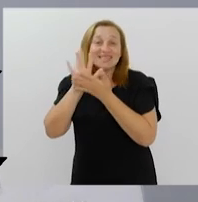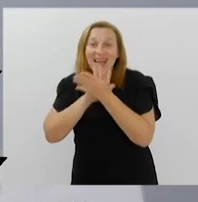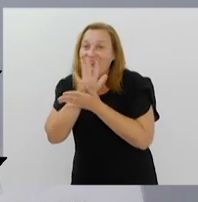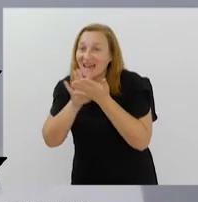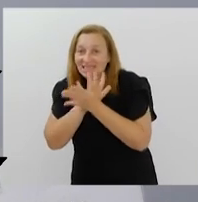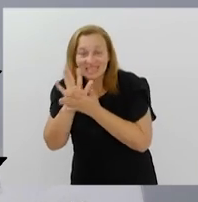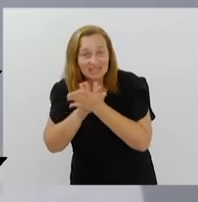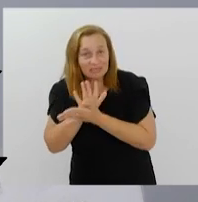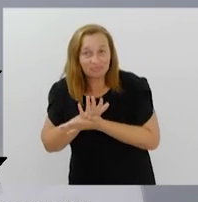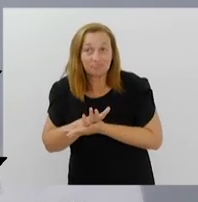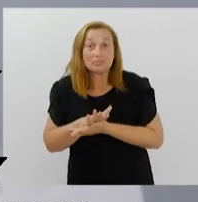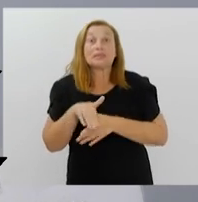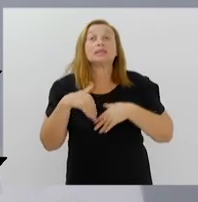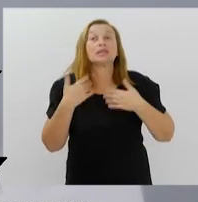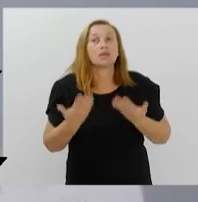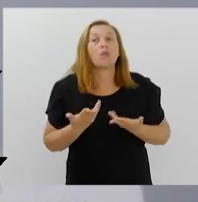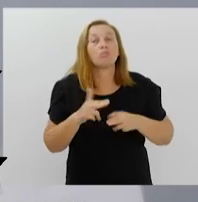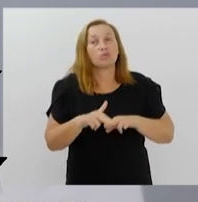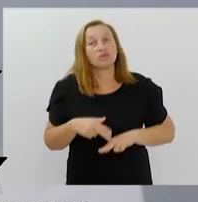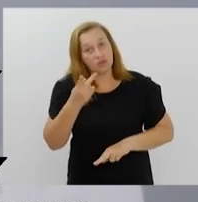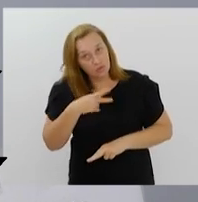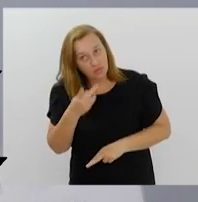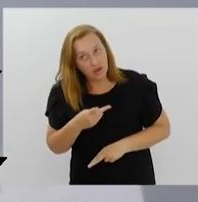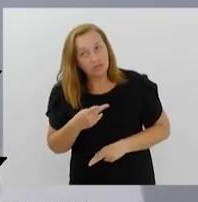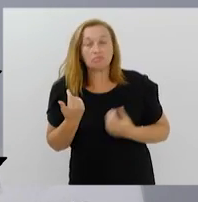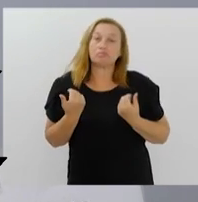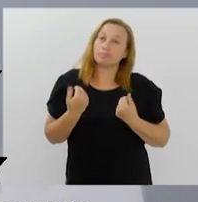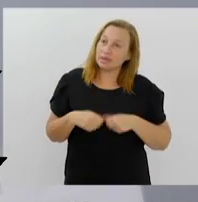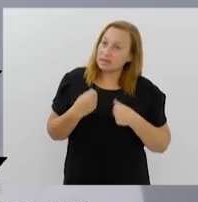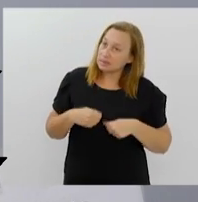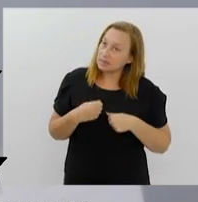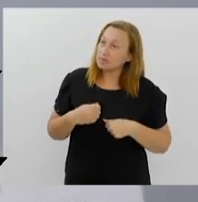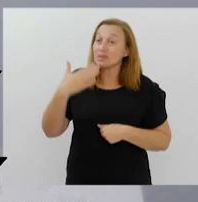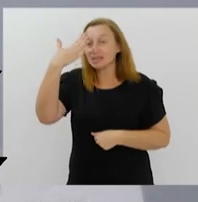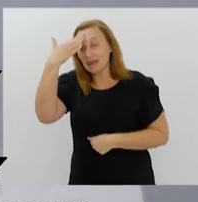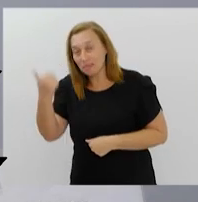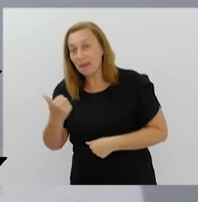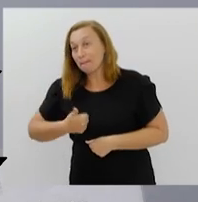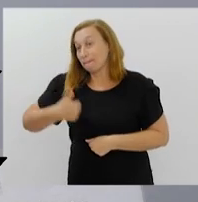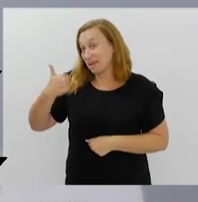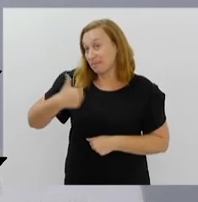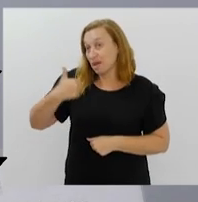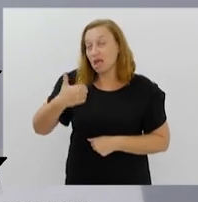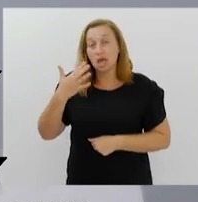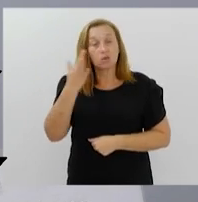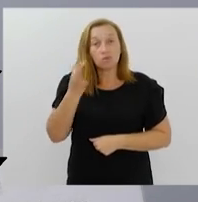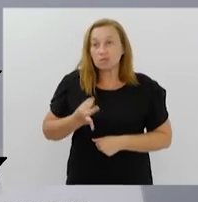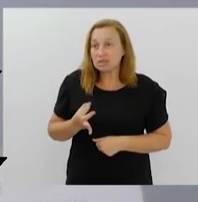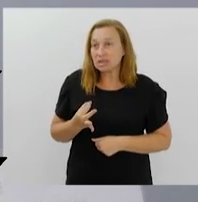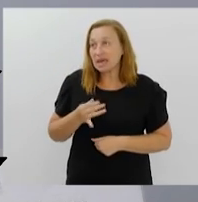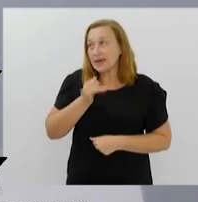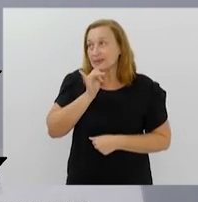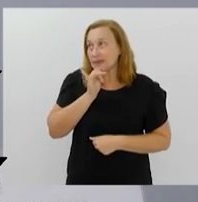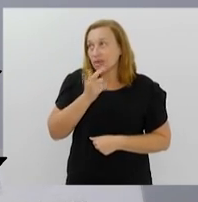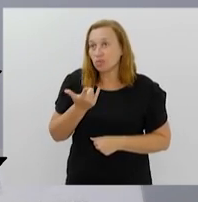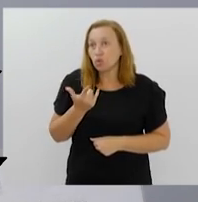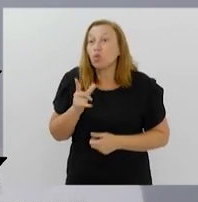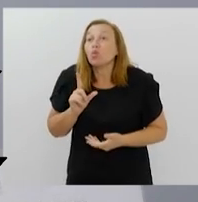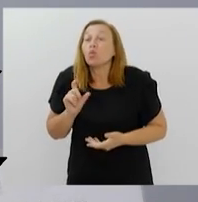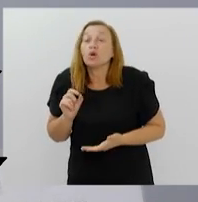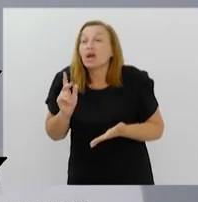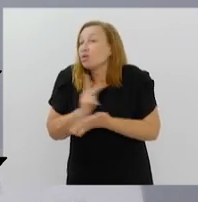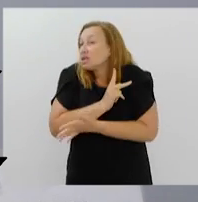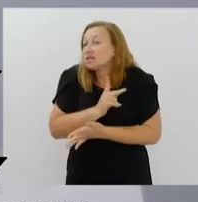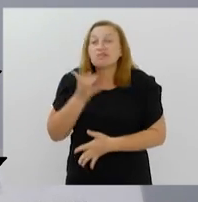de comunicado então por isso que eu falo que prec eu preciso apurar não tem como eu não sei de cabeça por exemplo o que que houve com o